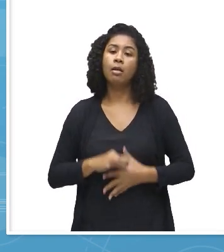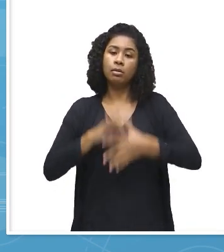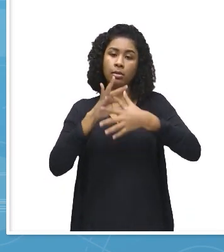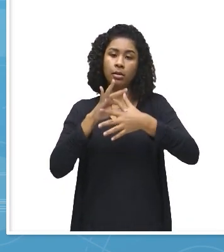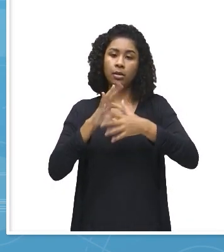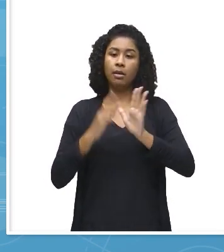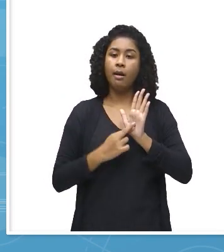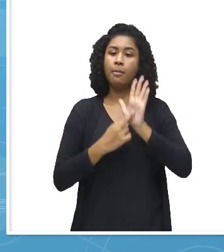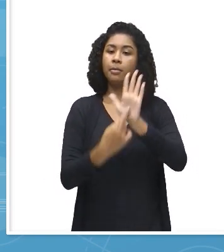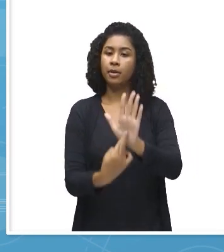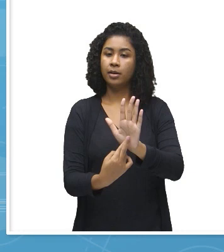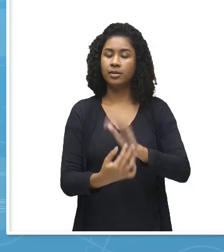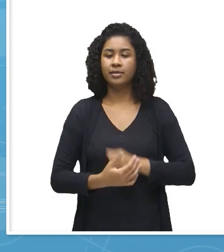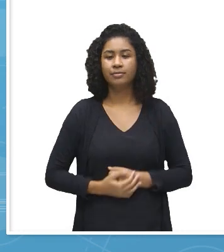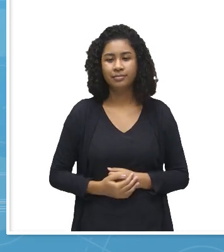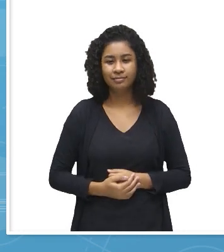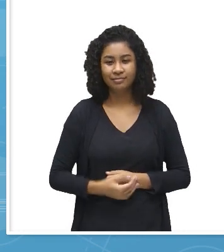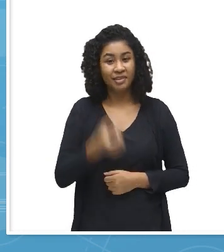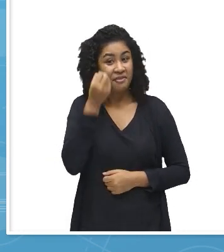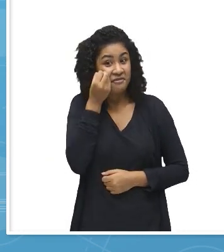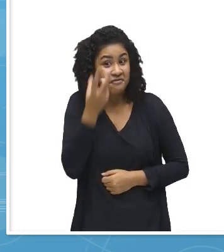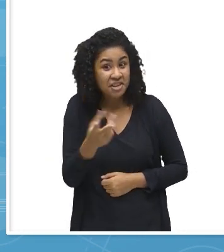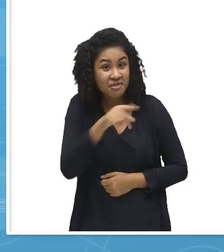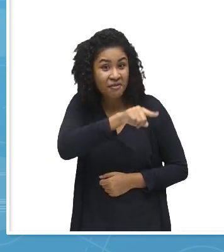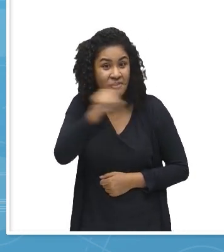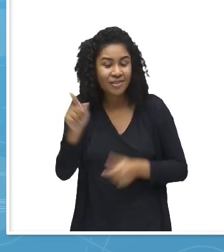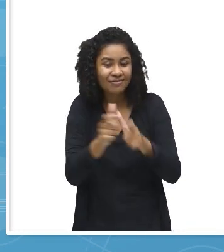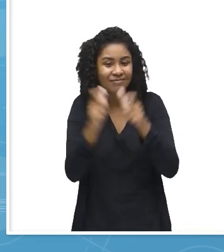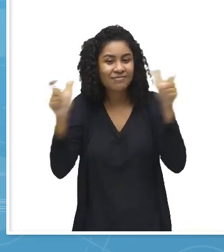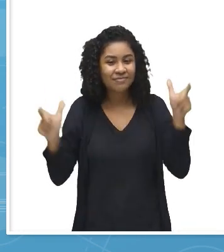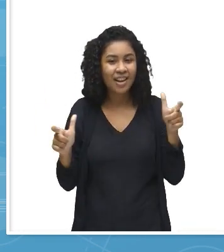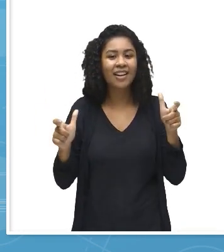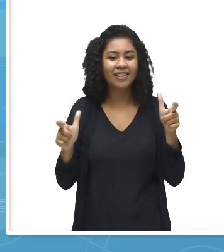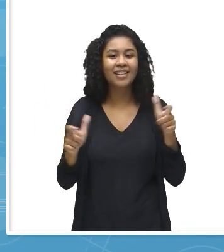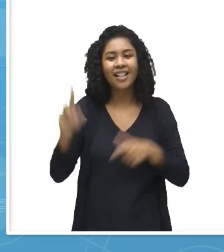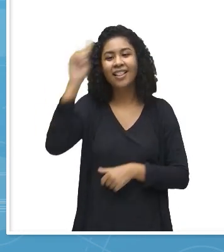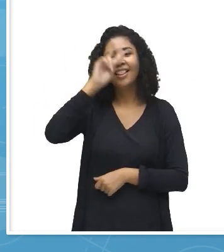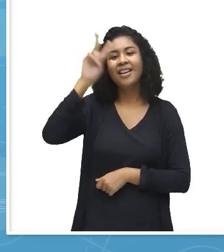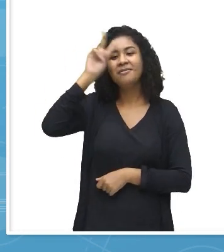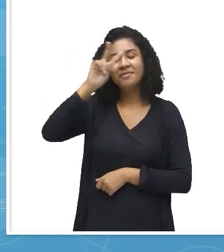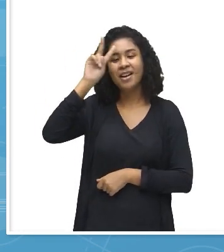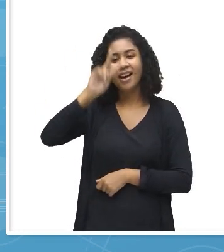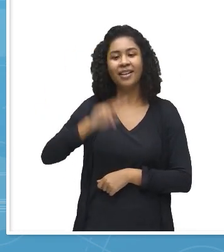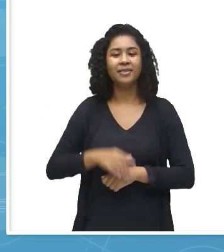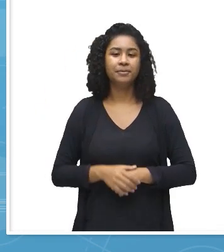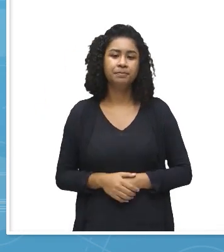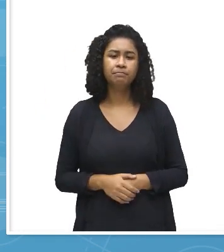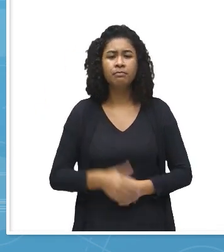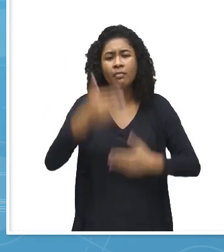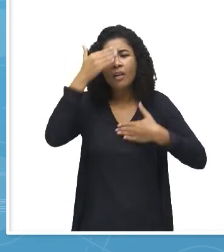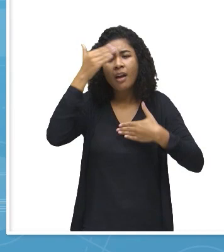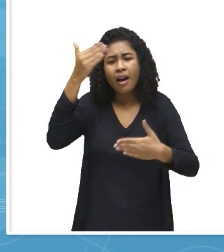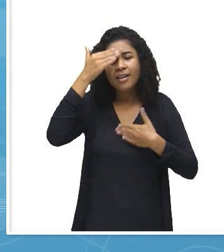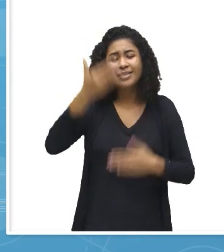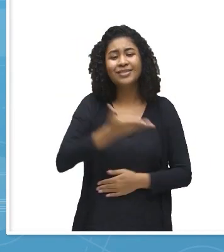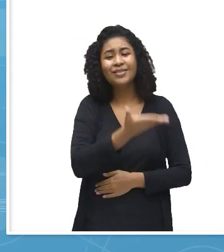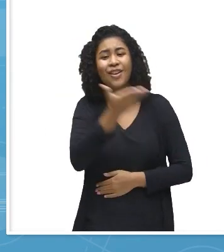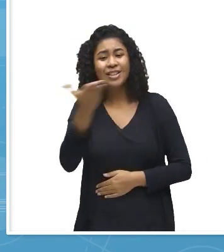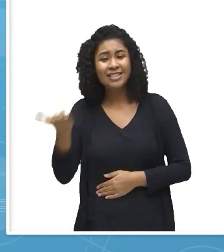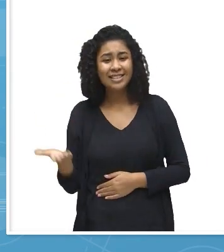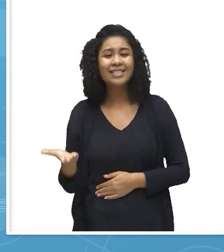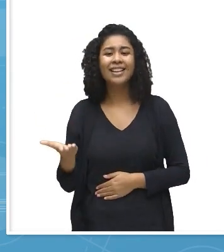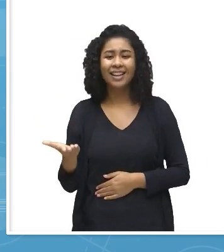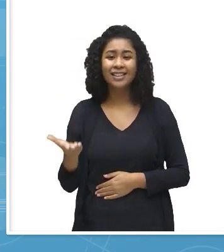aí agora lembraram aí do que eu falei, tenho certeza. Então eu quero agradecer a todos vocês aí que ficaram